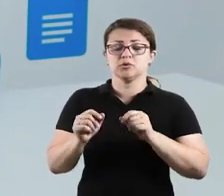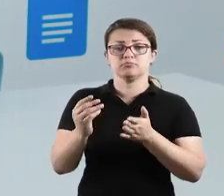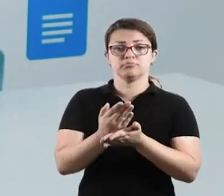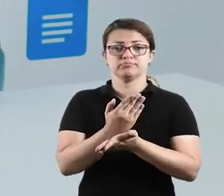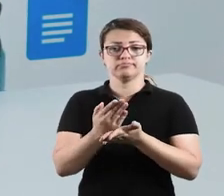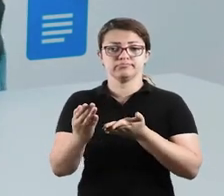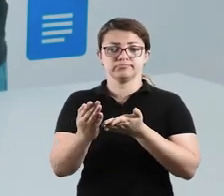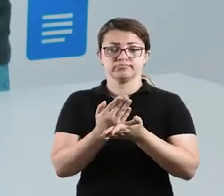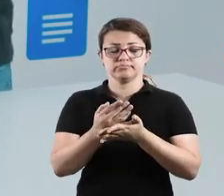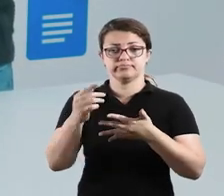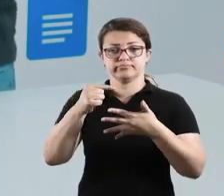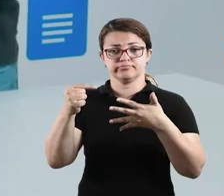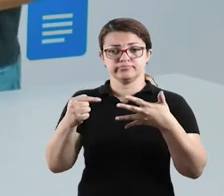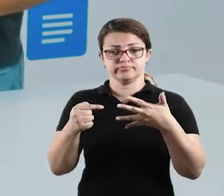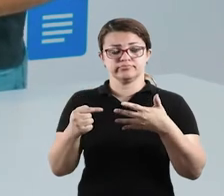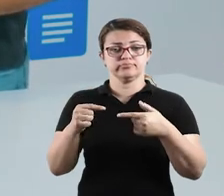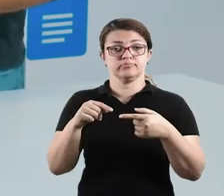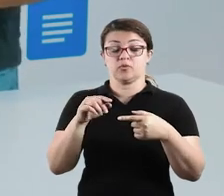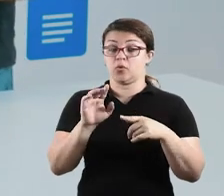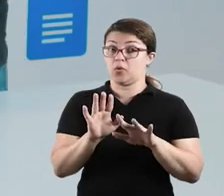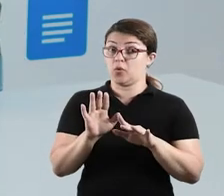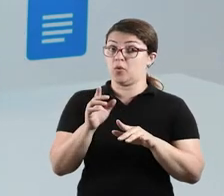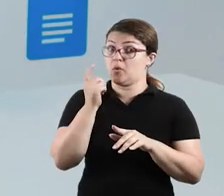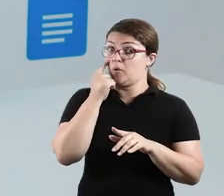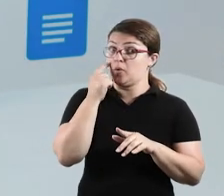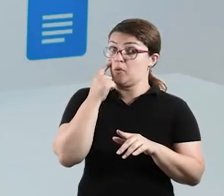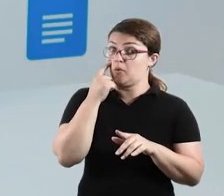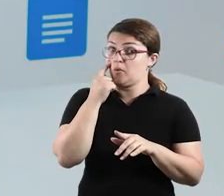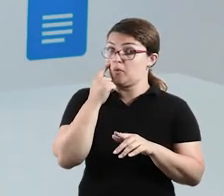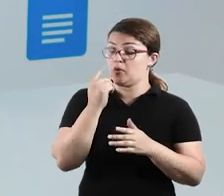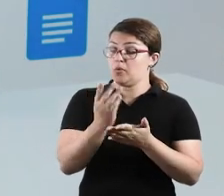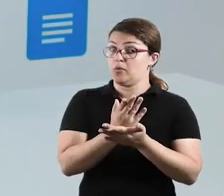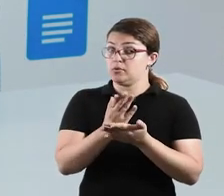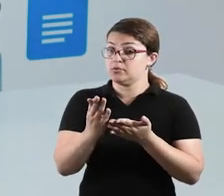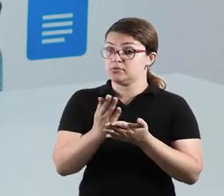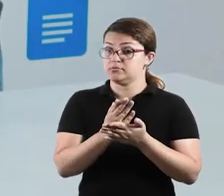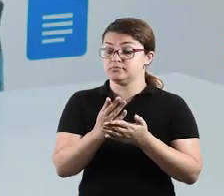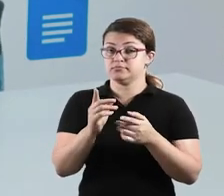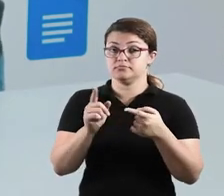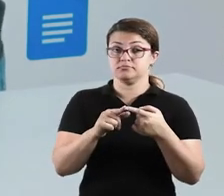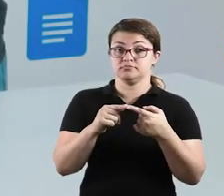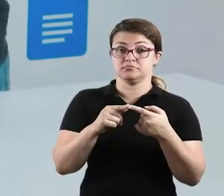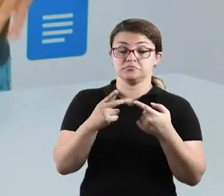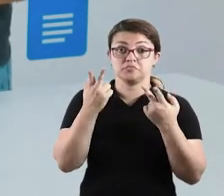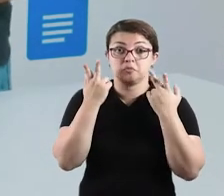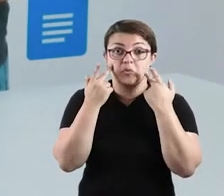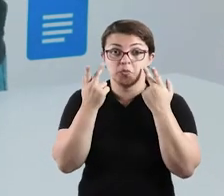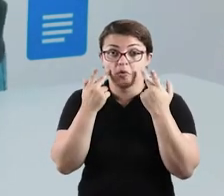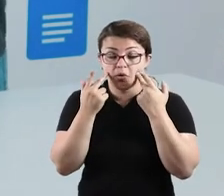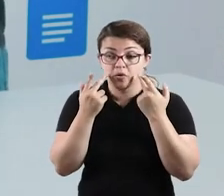um substantivo entre, presta atenção na atuação, hein? Ó, comum,